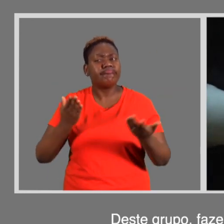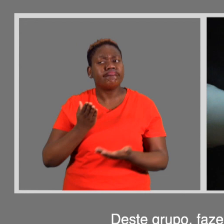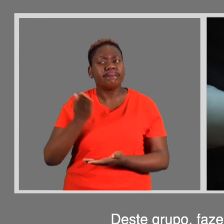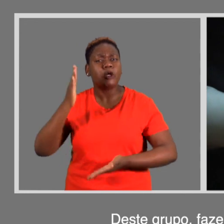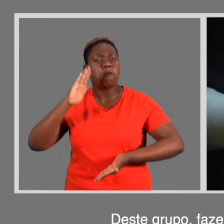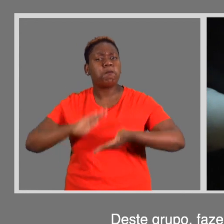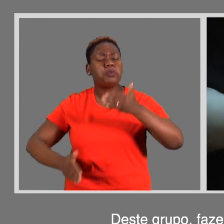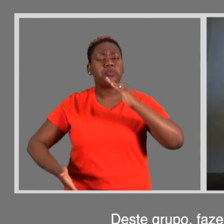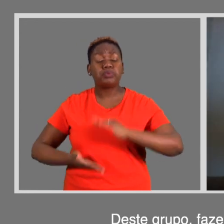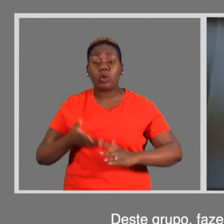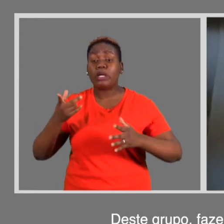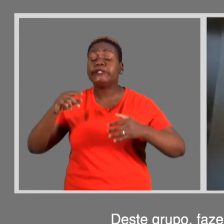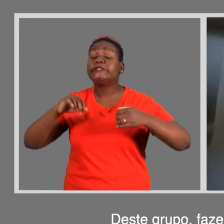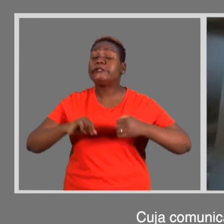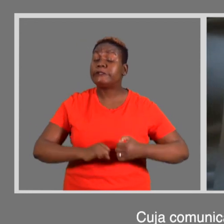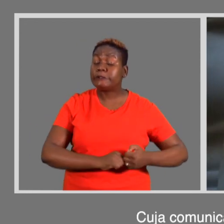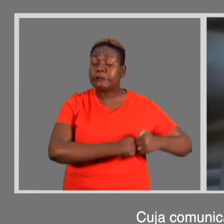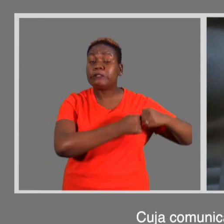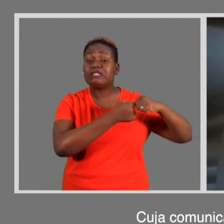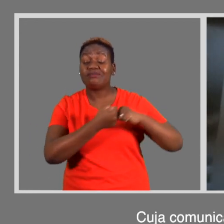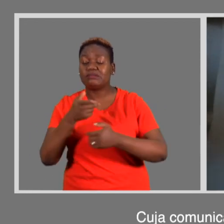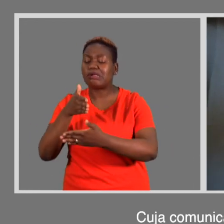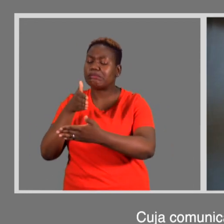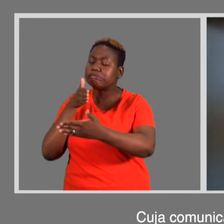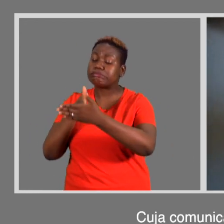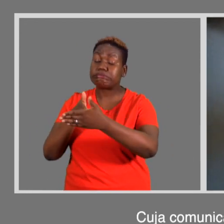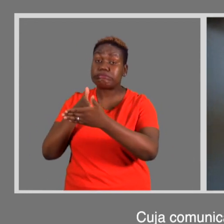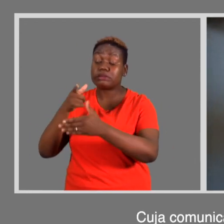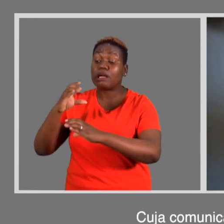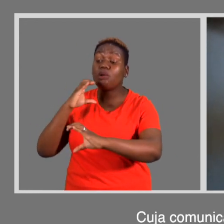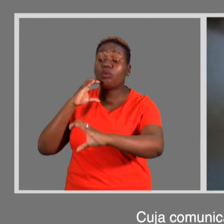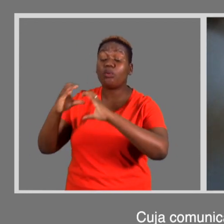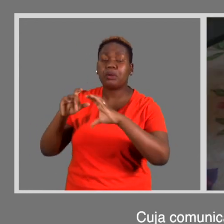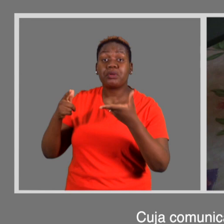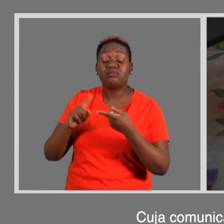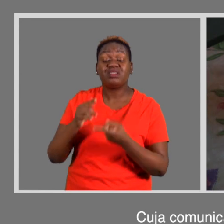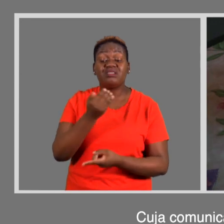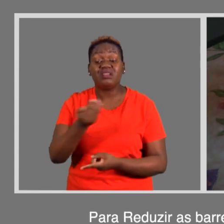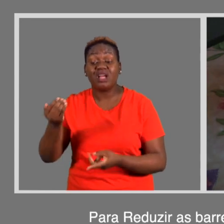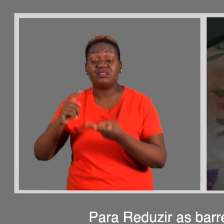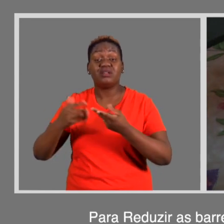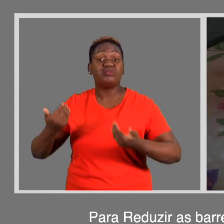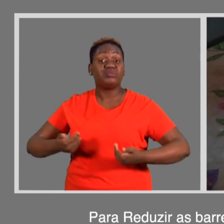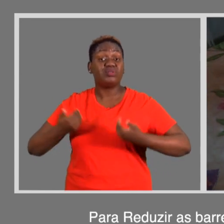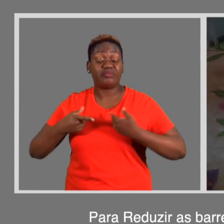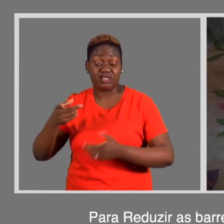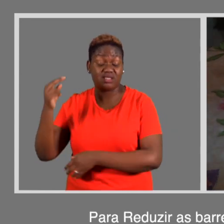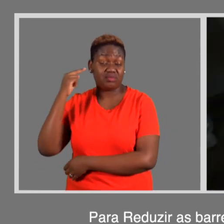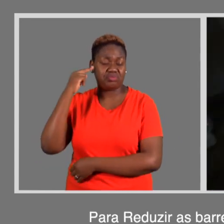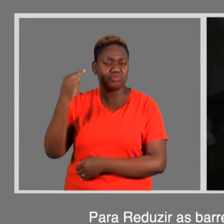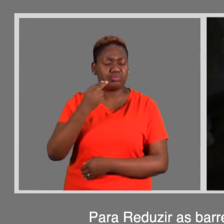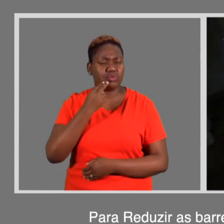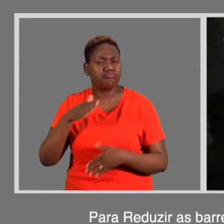crianças e jovens em idade escolar, cuja comunicação com professores tem sido um desafio. Para reduzir as